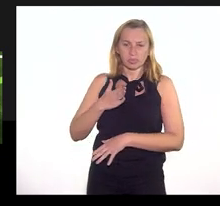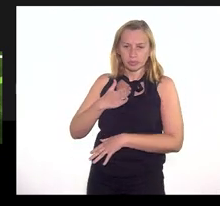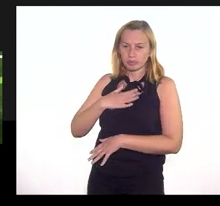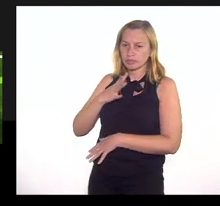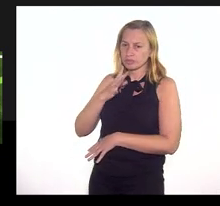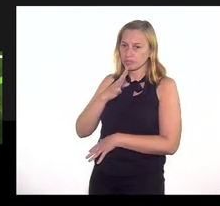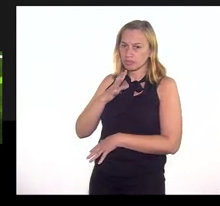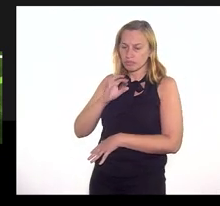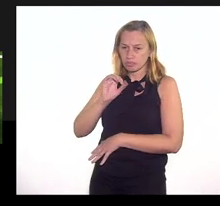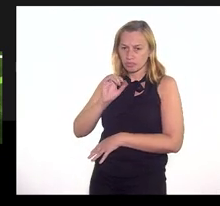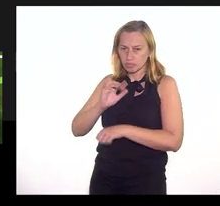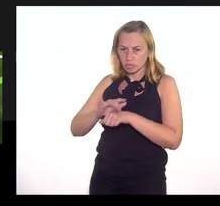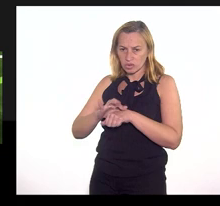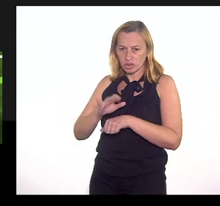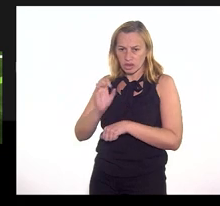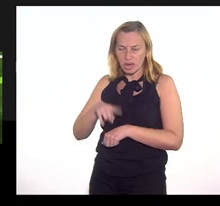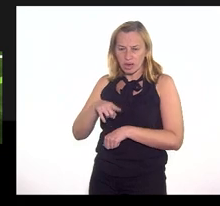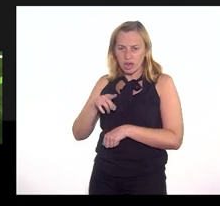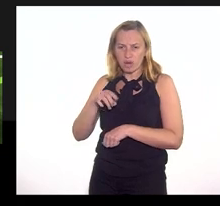narcolepsia. Né?